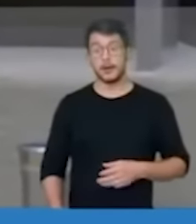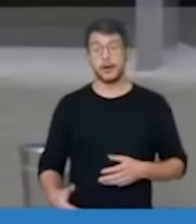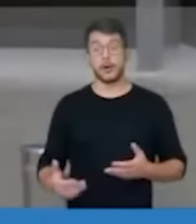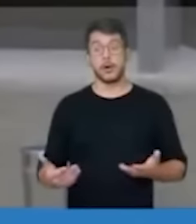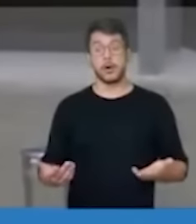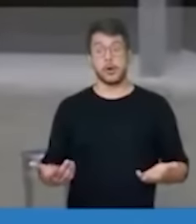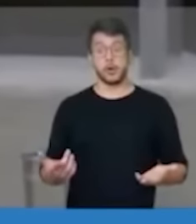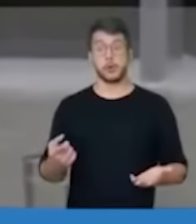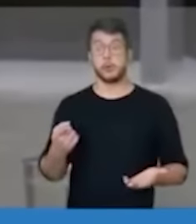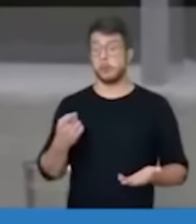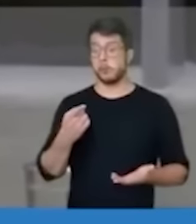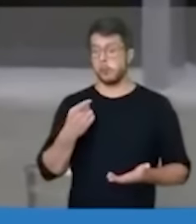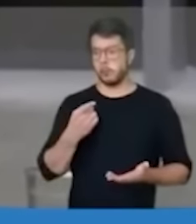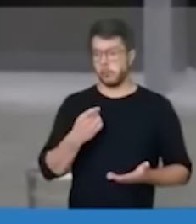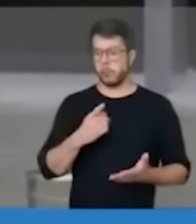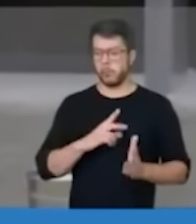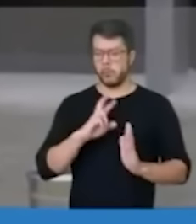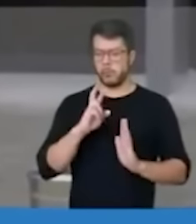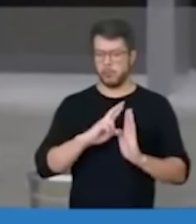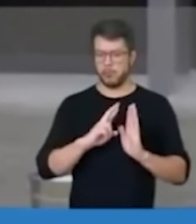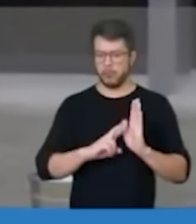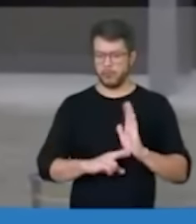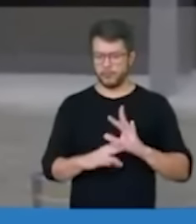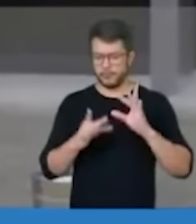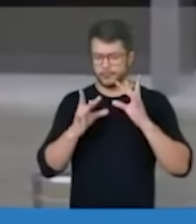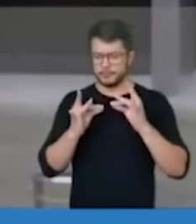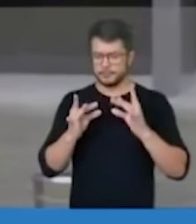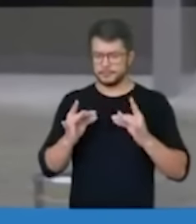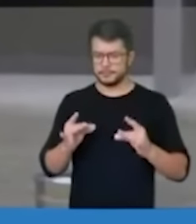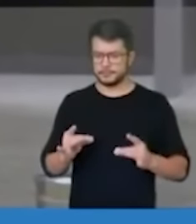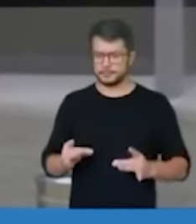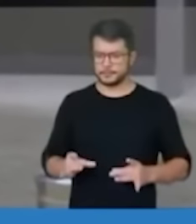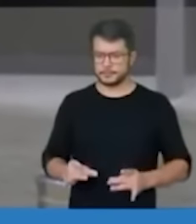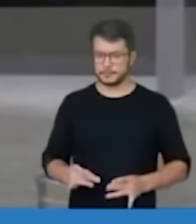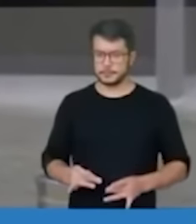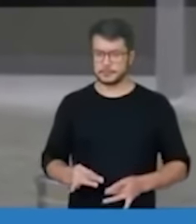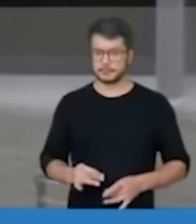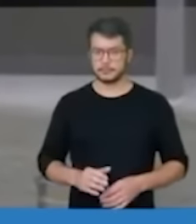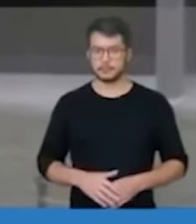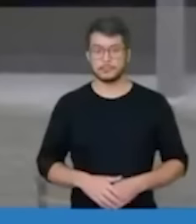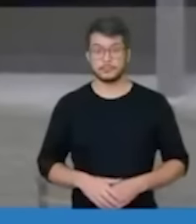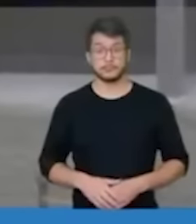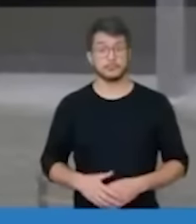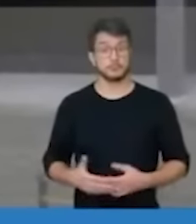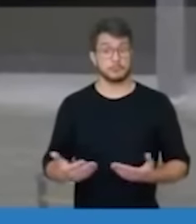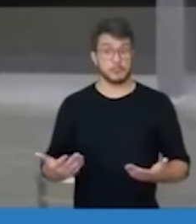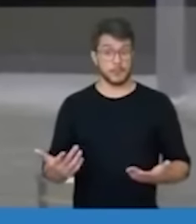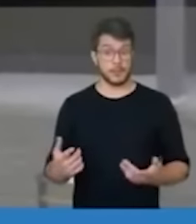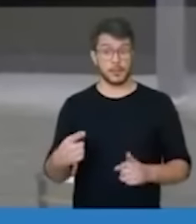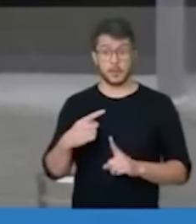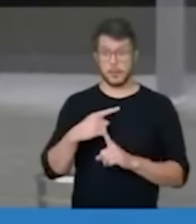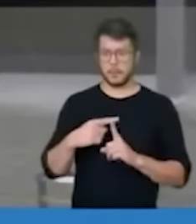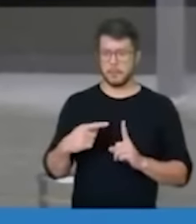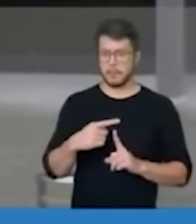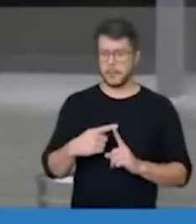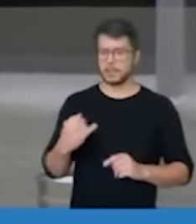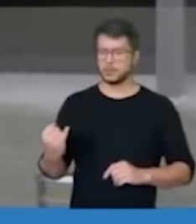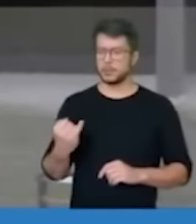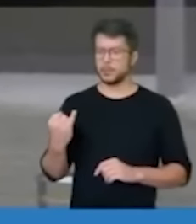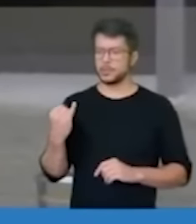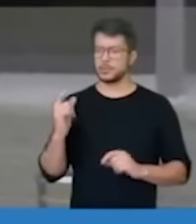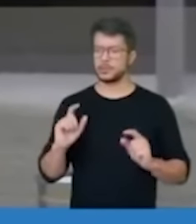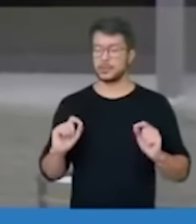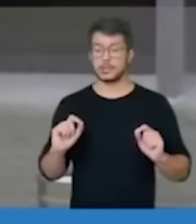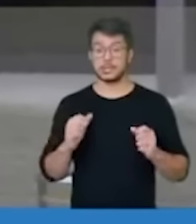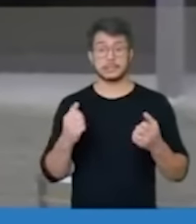muito consistente, um relatório muito detalhado. E uma das partes mais importantes desse relatório é que